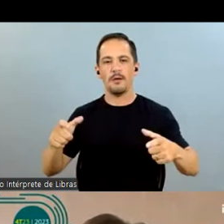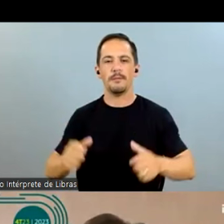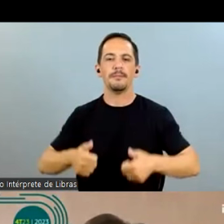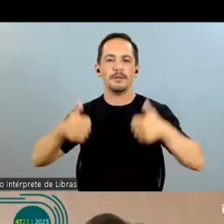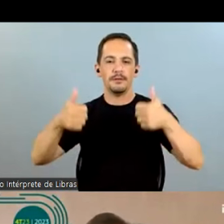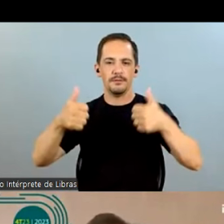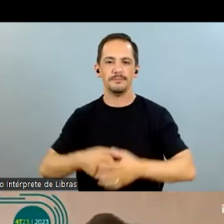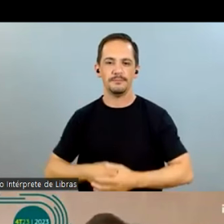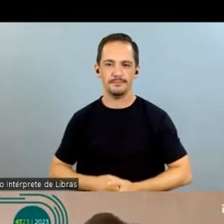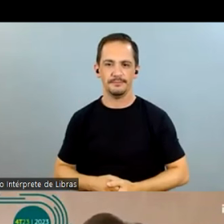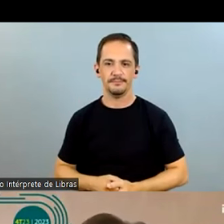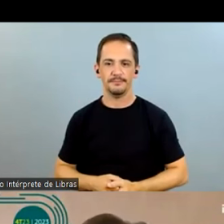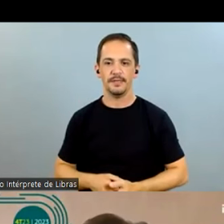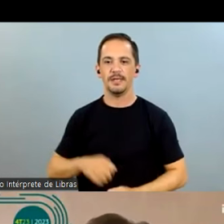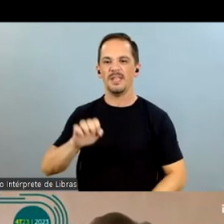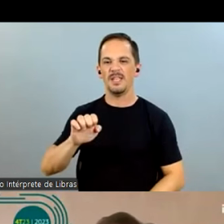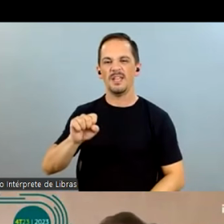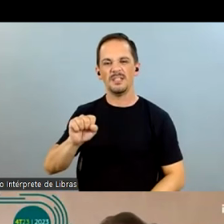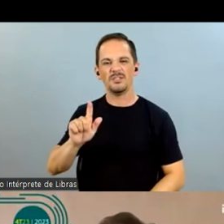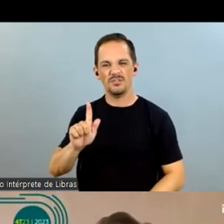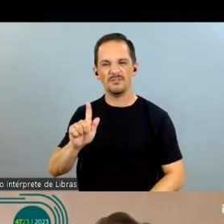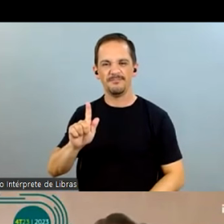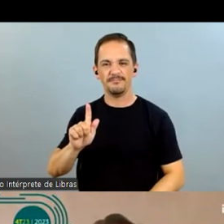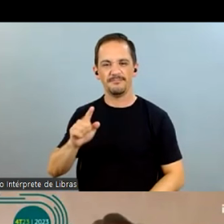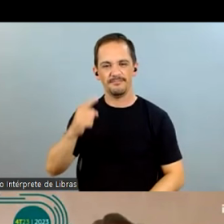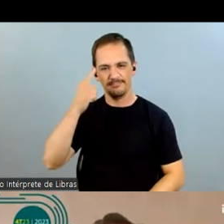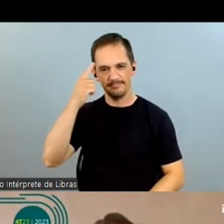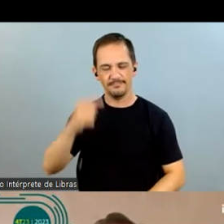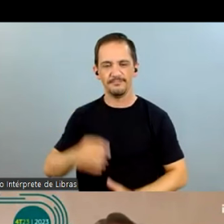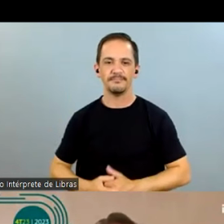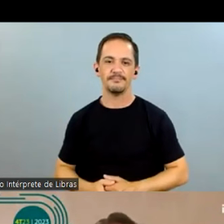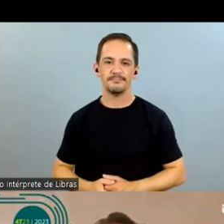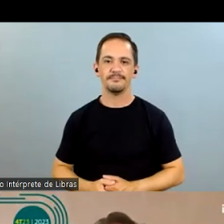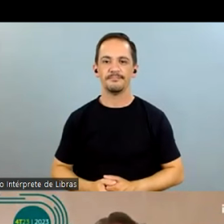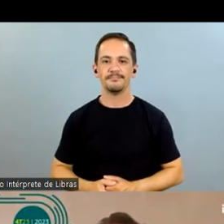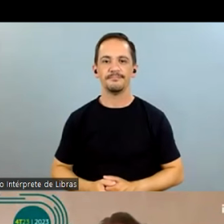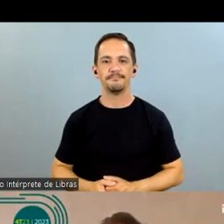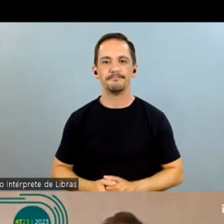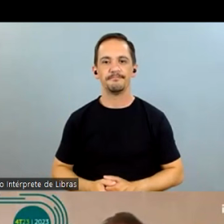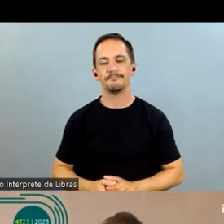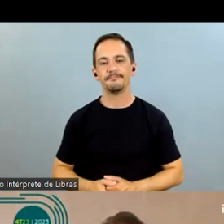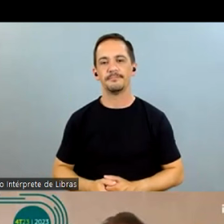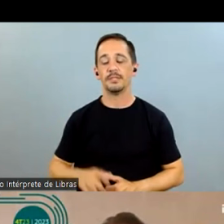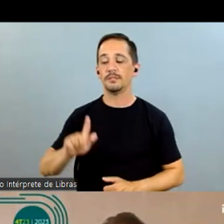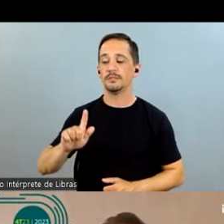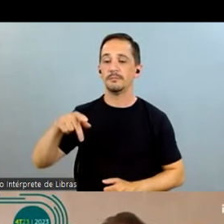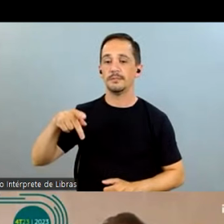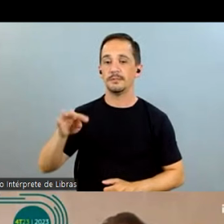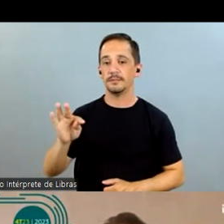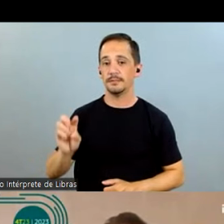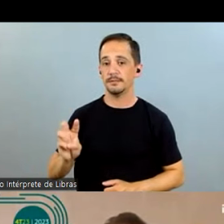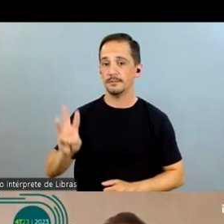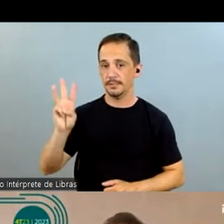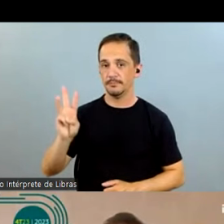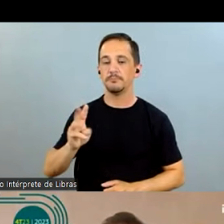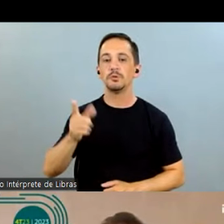do isd né aqui era do isd aqui do maiores e melhores da exan eh no Great Place To Work nós fomos reconhecidos